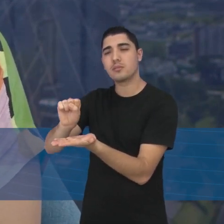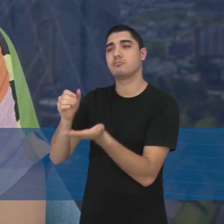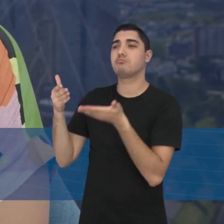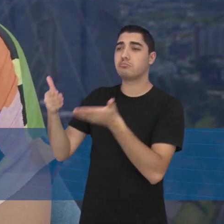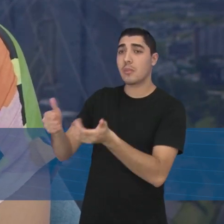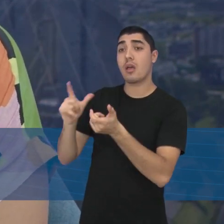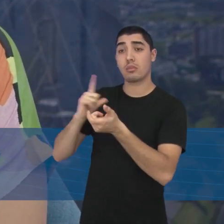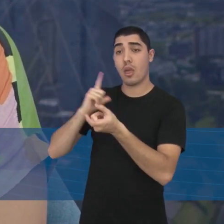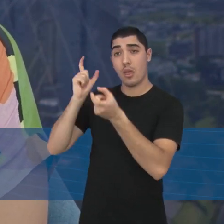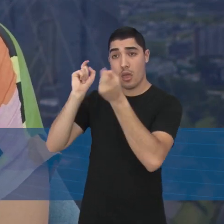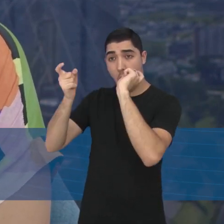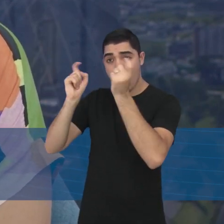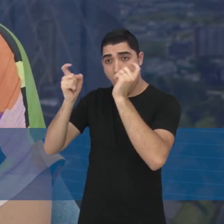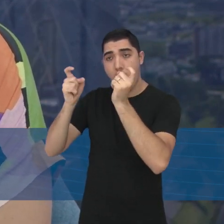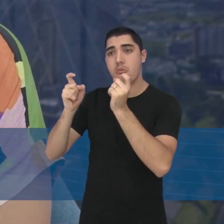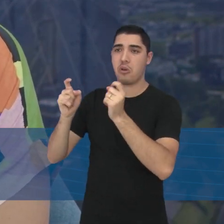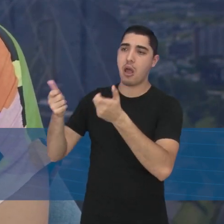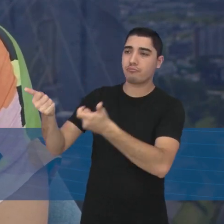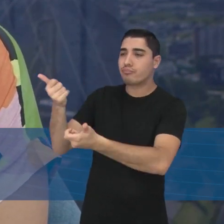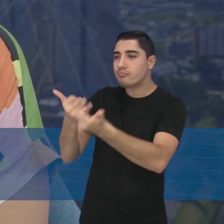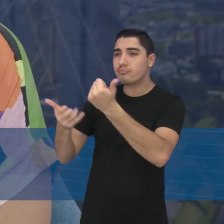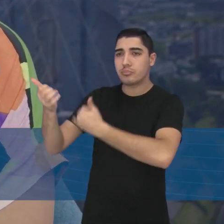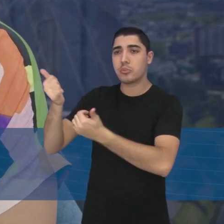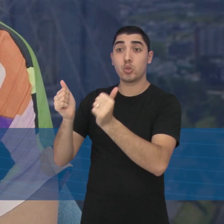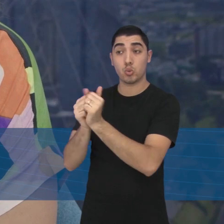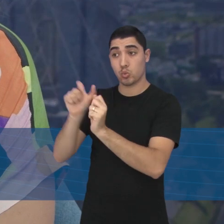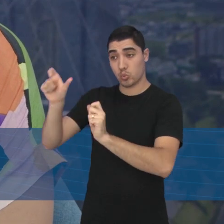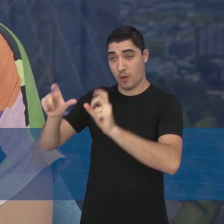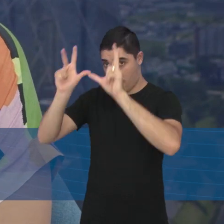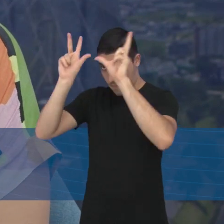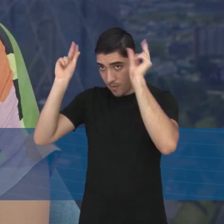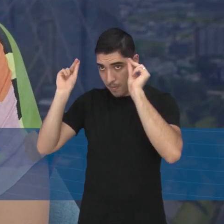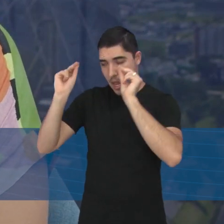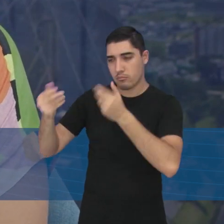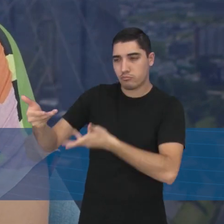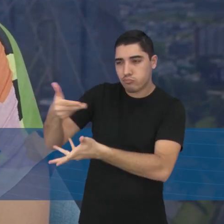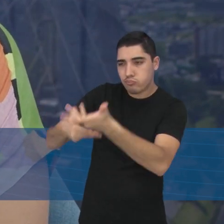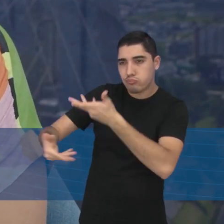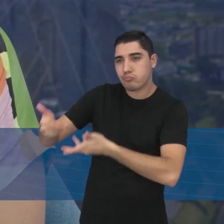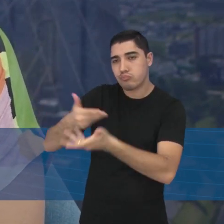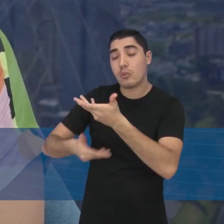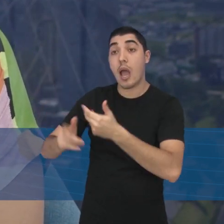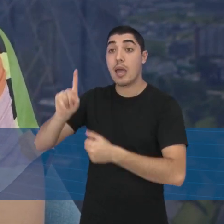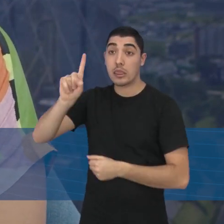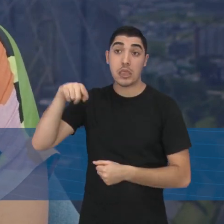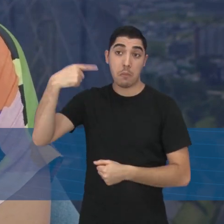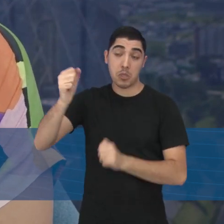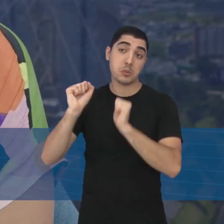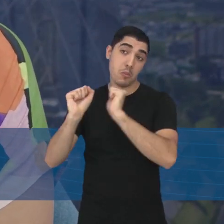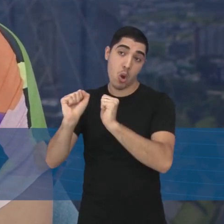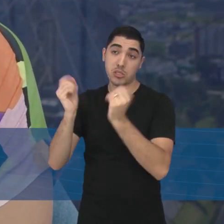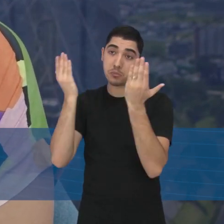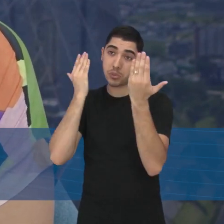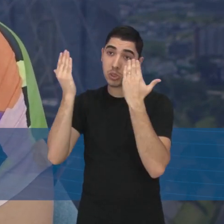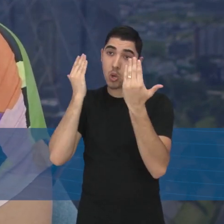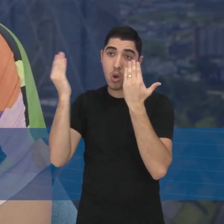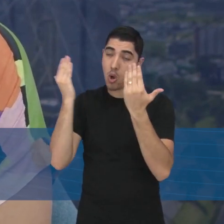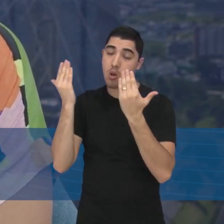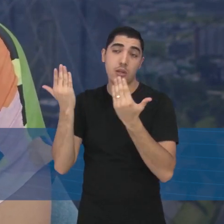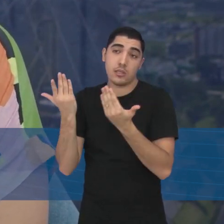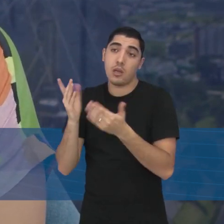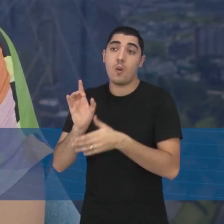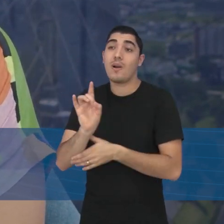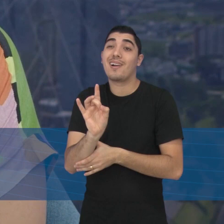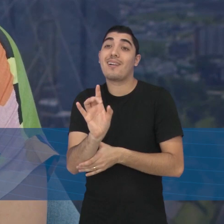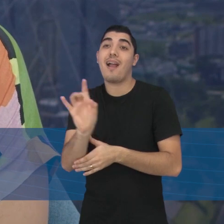em grupo, multiprofissional com a enfermagem, e depois passa para uma equipe, às vezes passa por psicólogo. Cada unidade